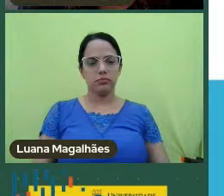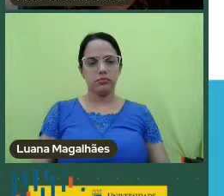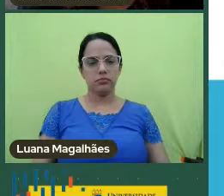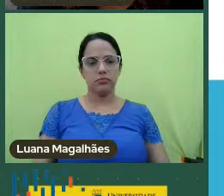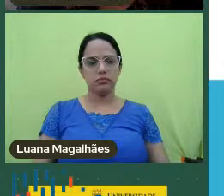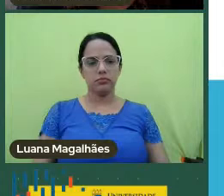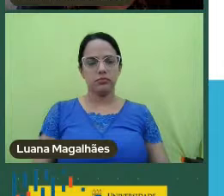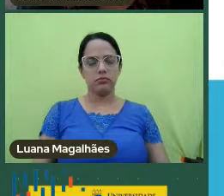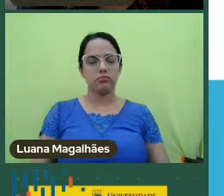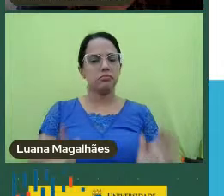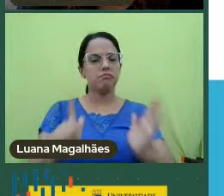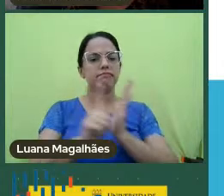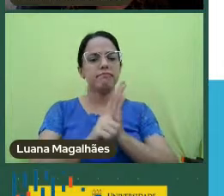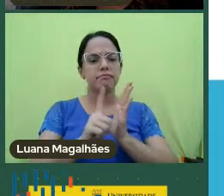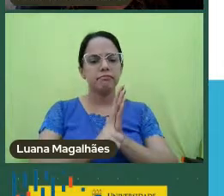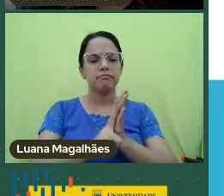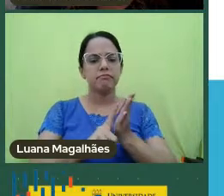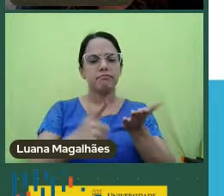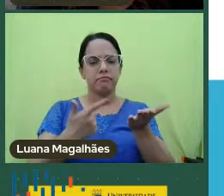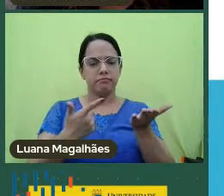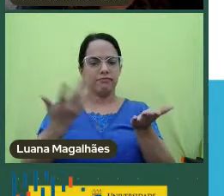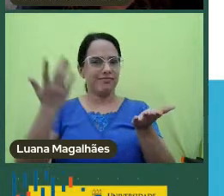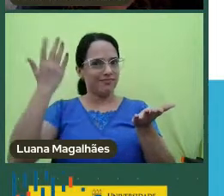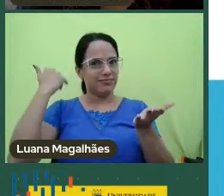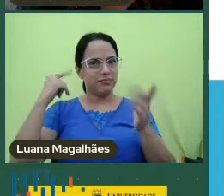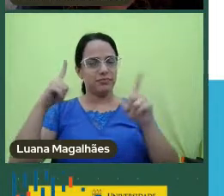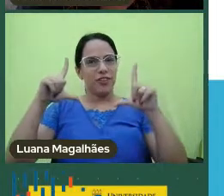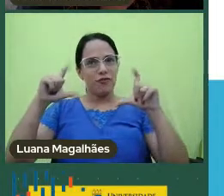o impresso, o papel, ele nos conferia